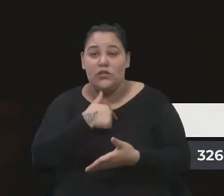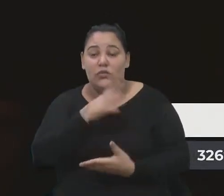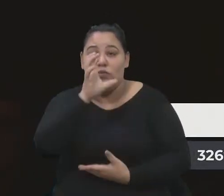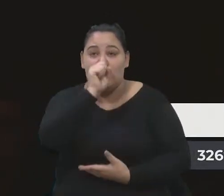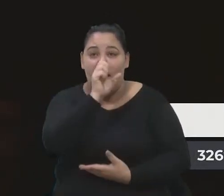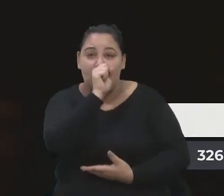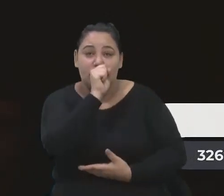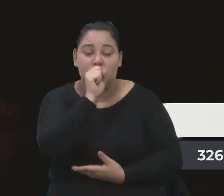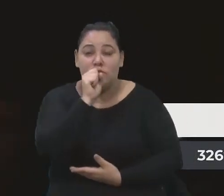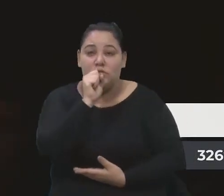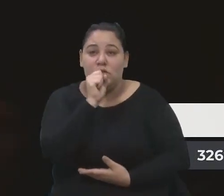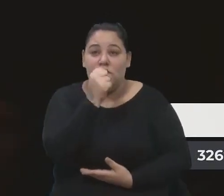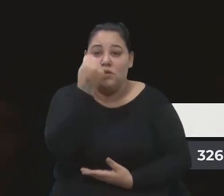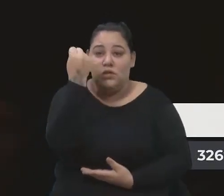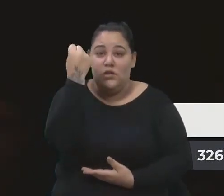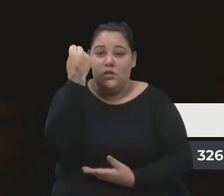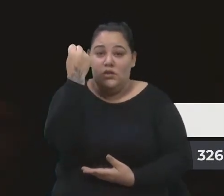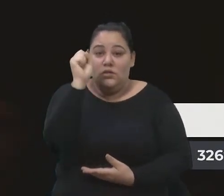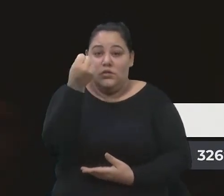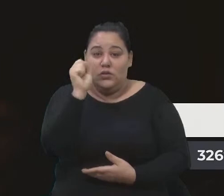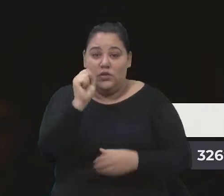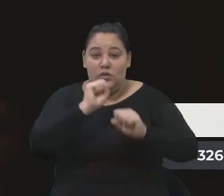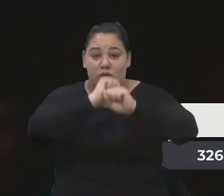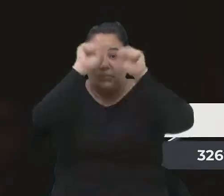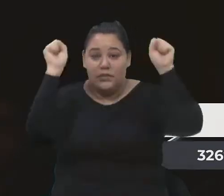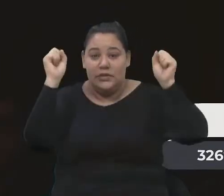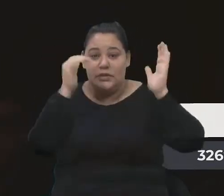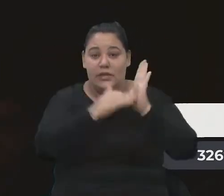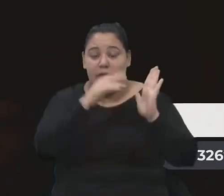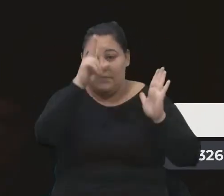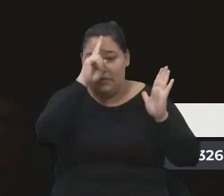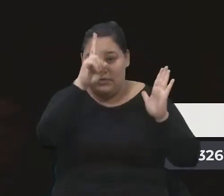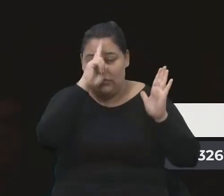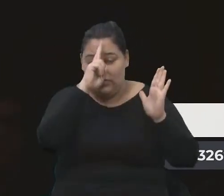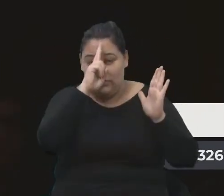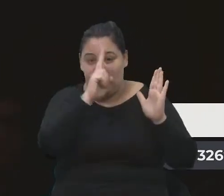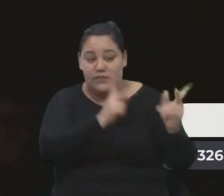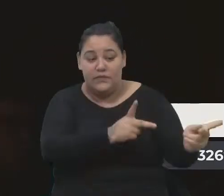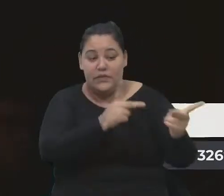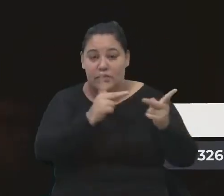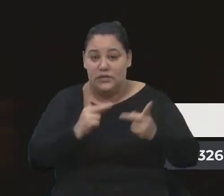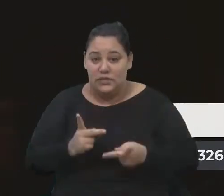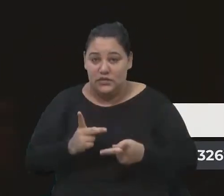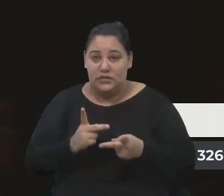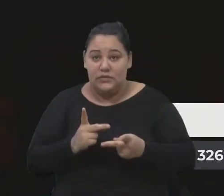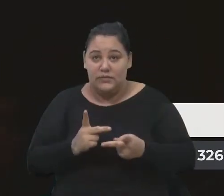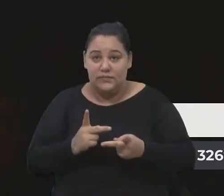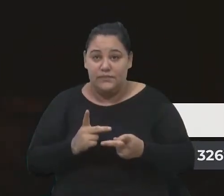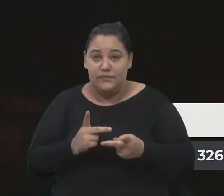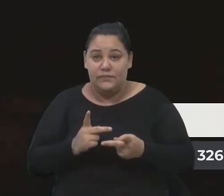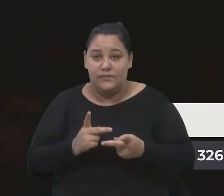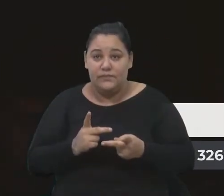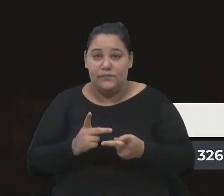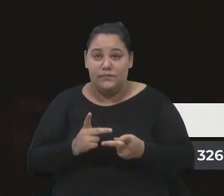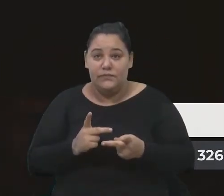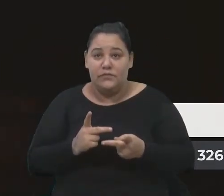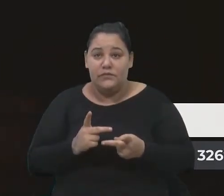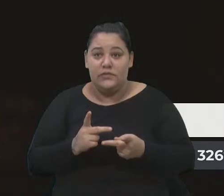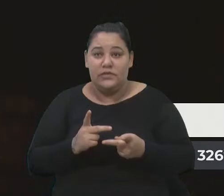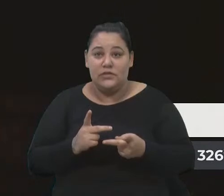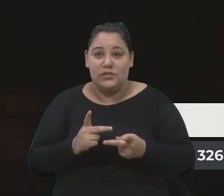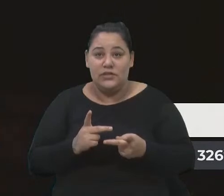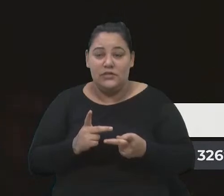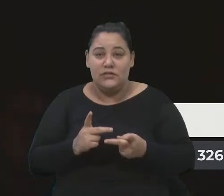sábado, das 8 da manhã até 15 para meio-dia, visitando o britador da Prefeitura de Caxias do